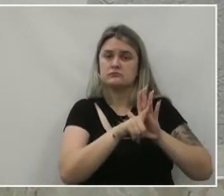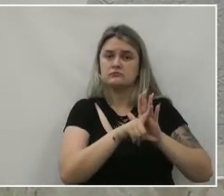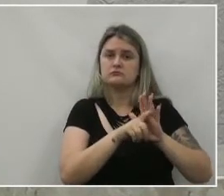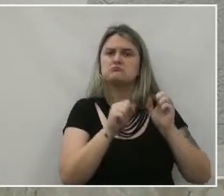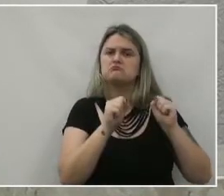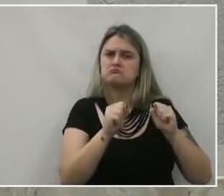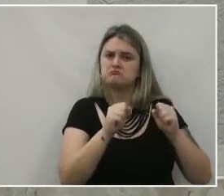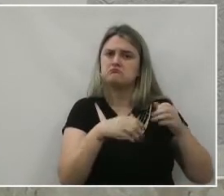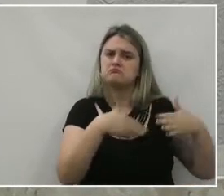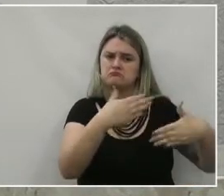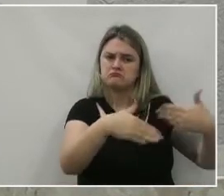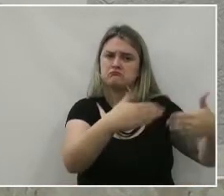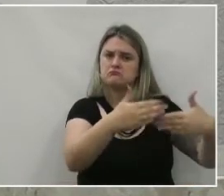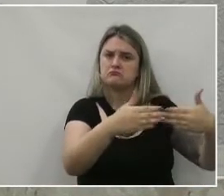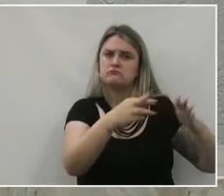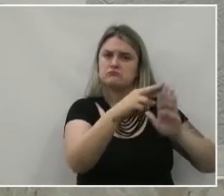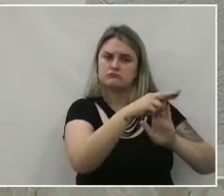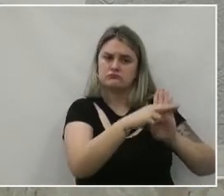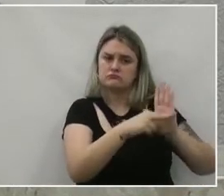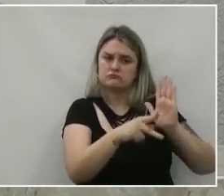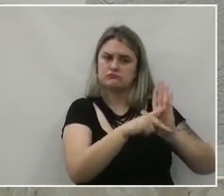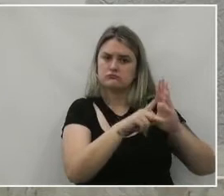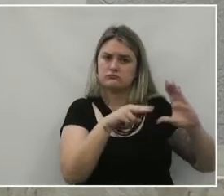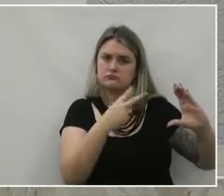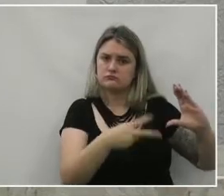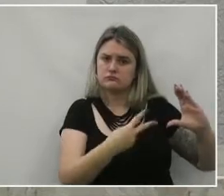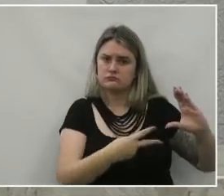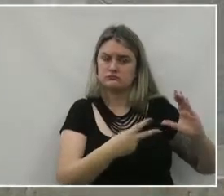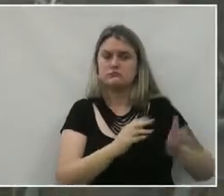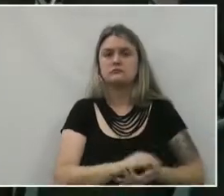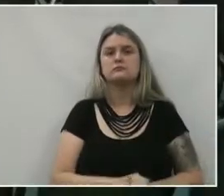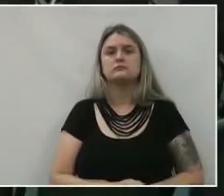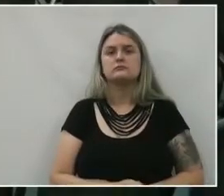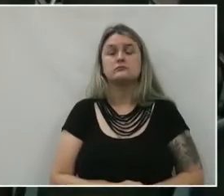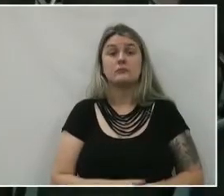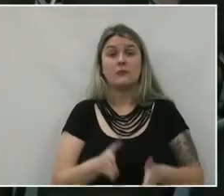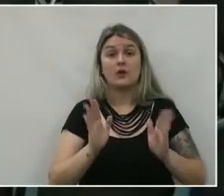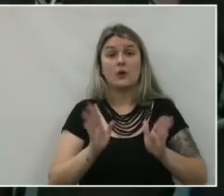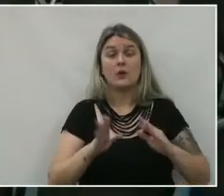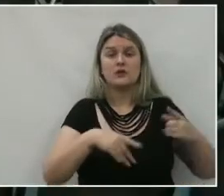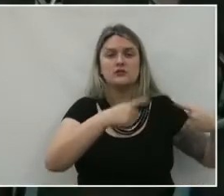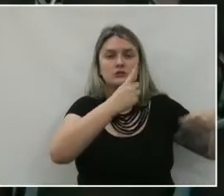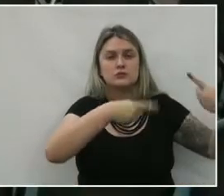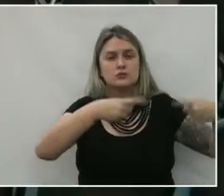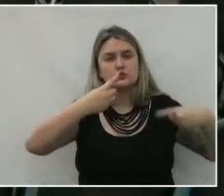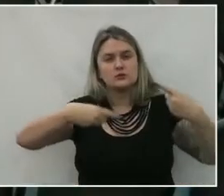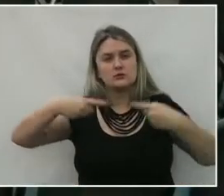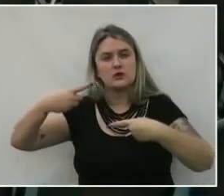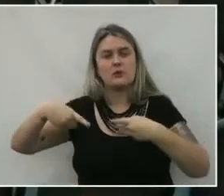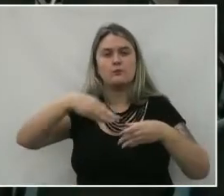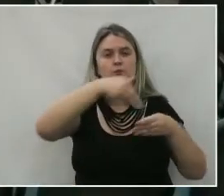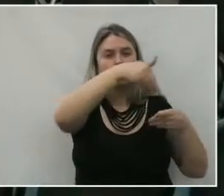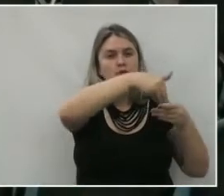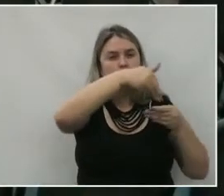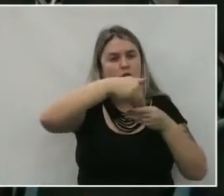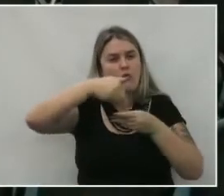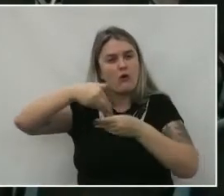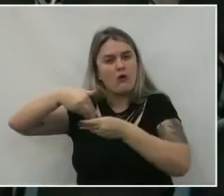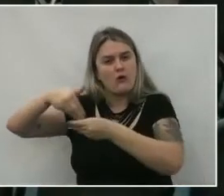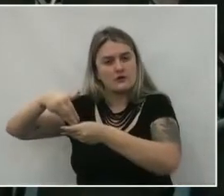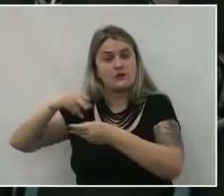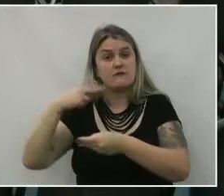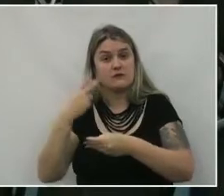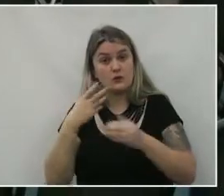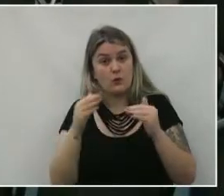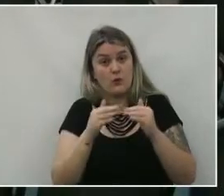Devendo o mesmo seguir os trâmites do regimento É o parecer Em discussão, em votação, senhores vereadores